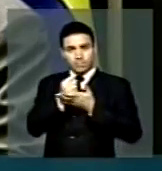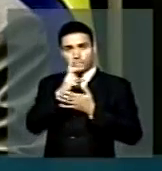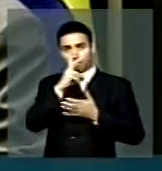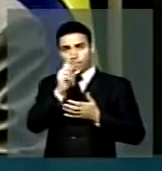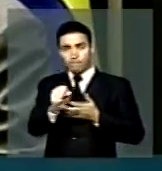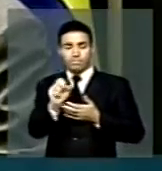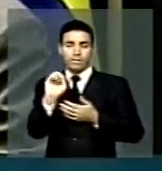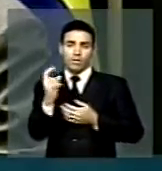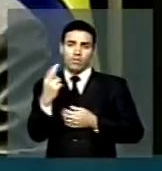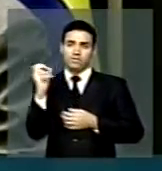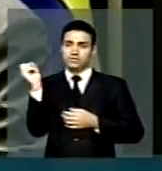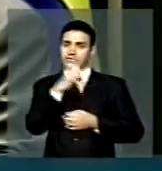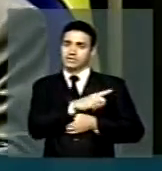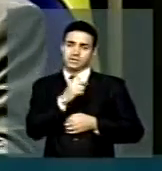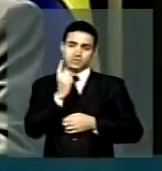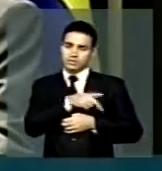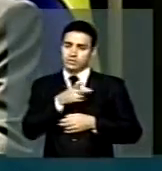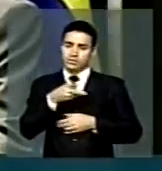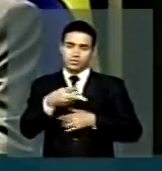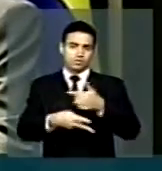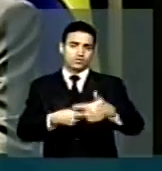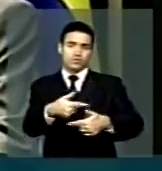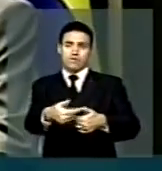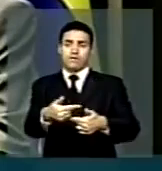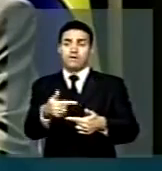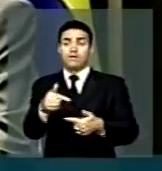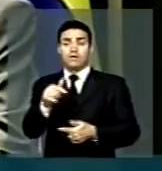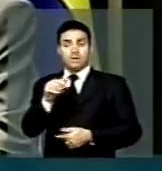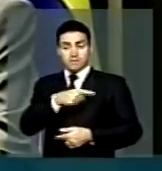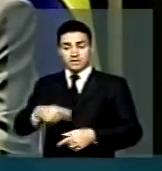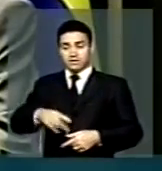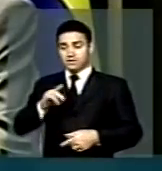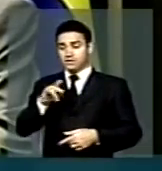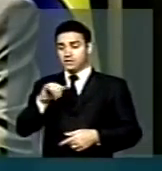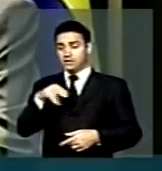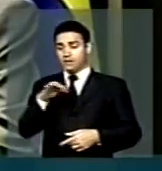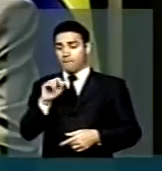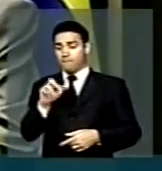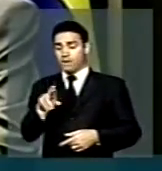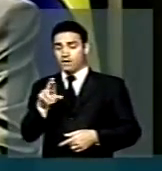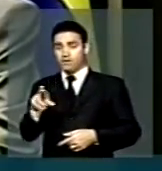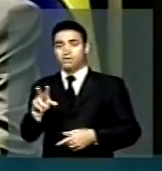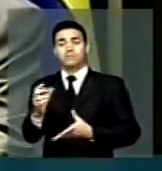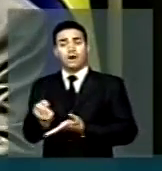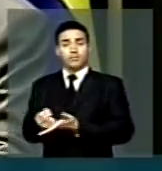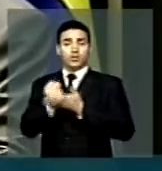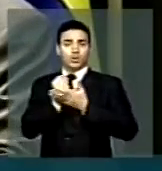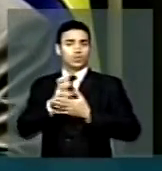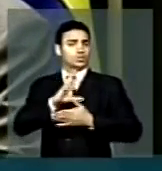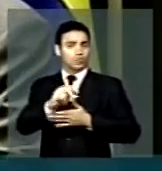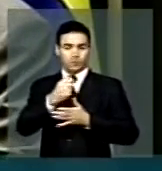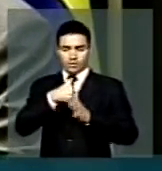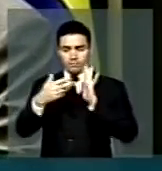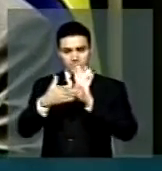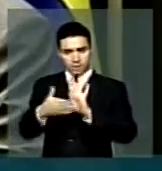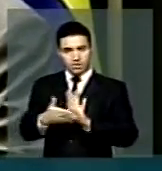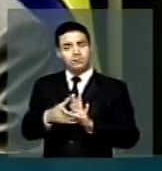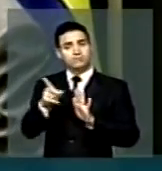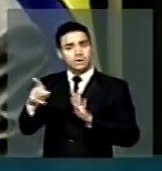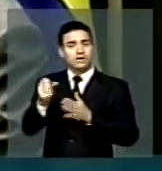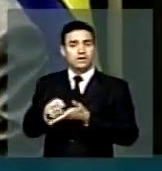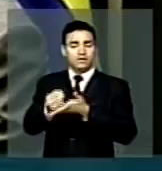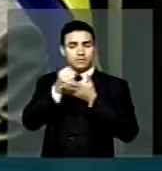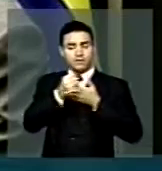é muito difícil caminhar. O presidente Itamar deu força a tudo que eu havia proposto a partir